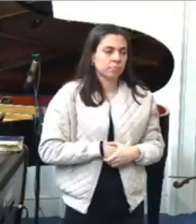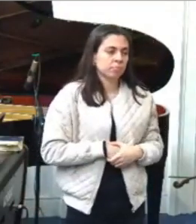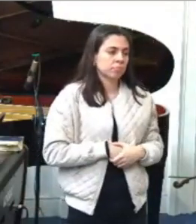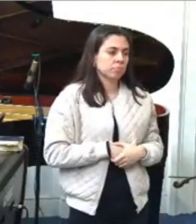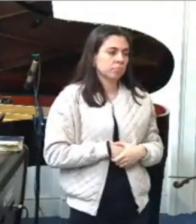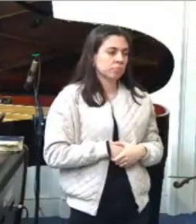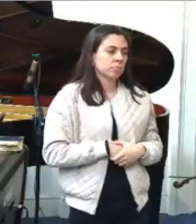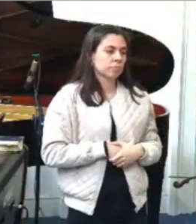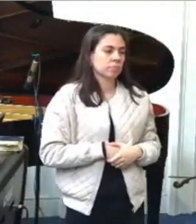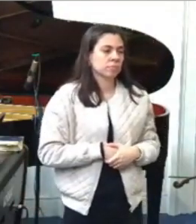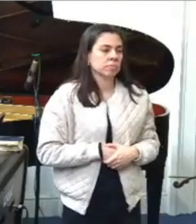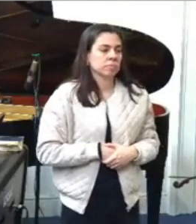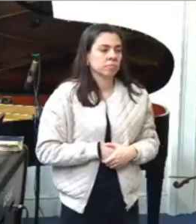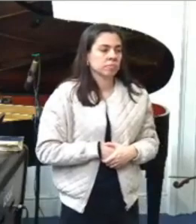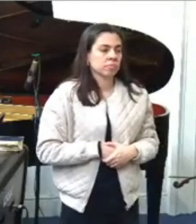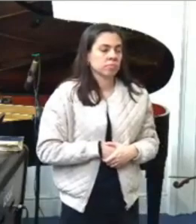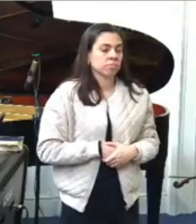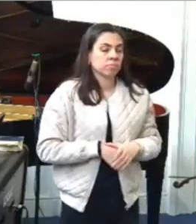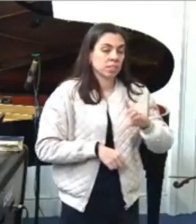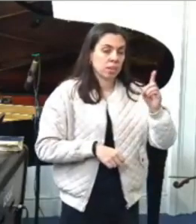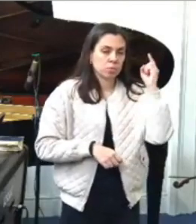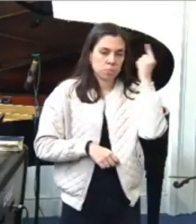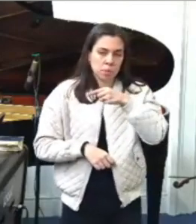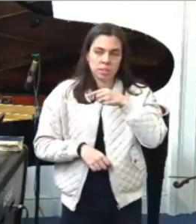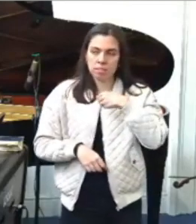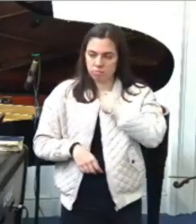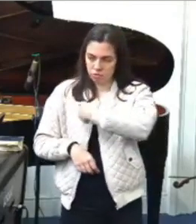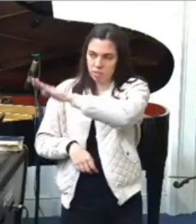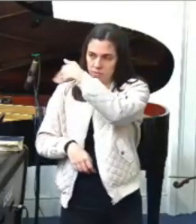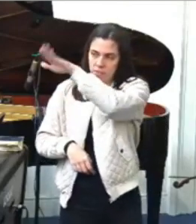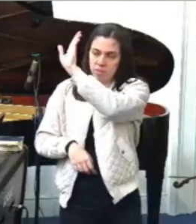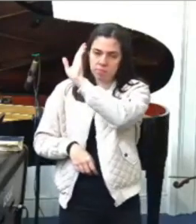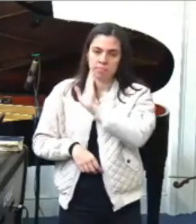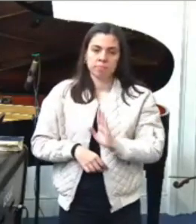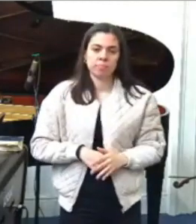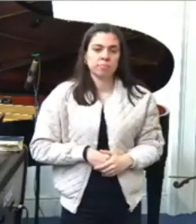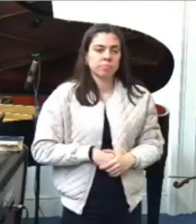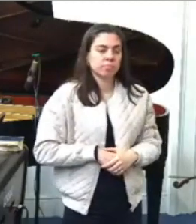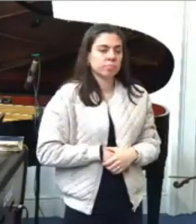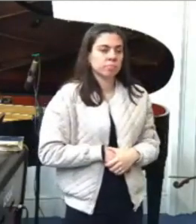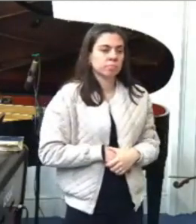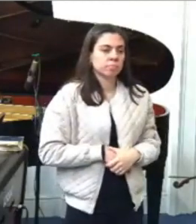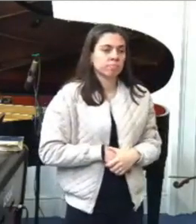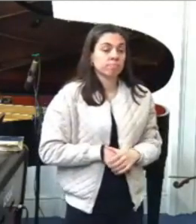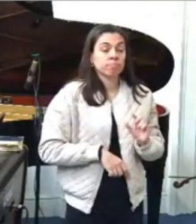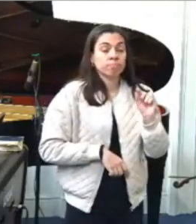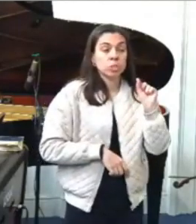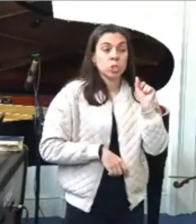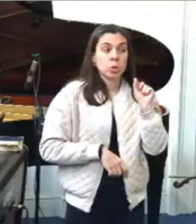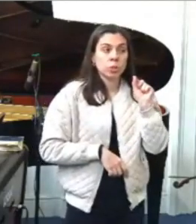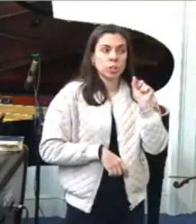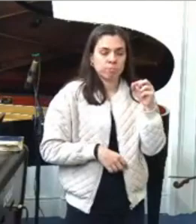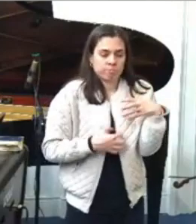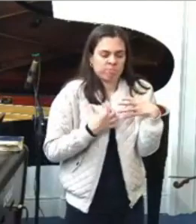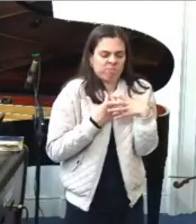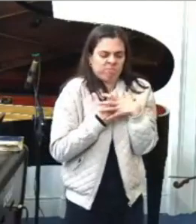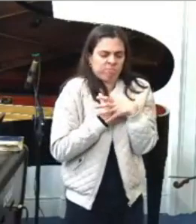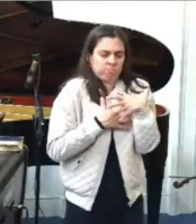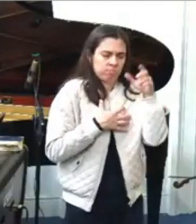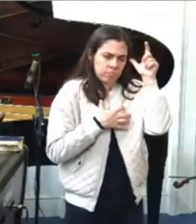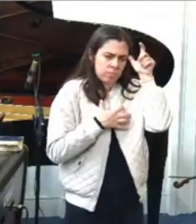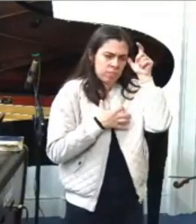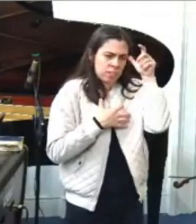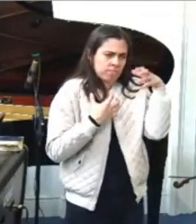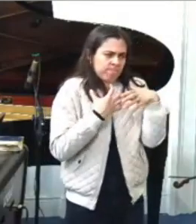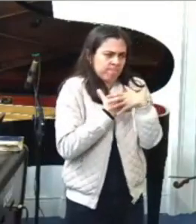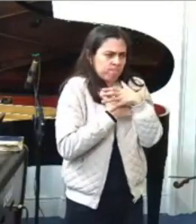é expulso para os céus, para a terra, expulso dos céus. O que ele faz então? Se volta para